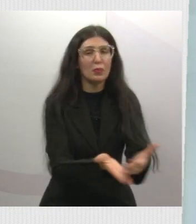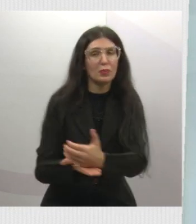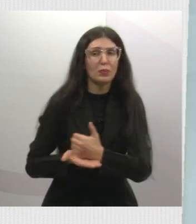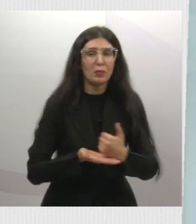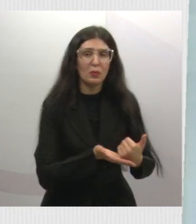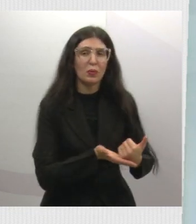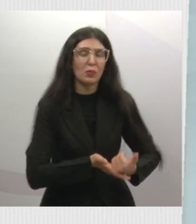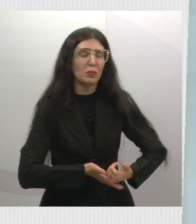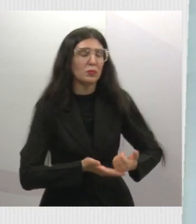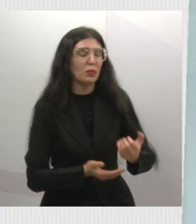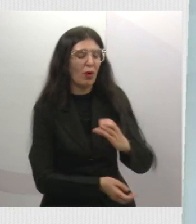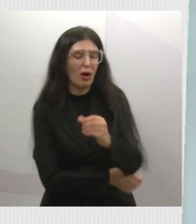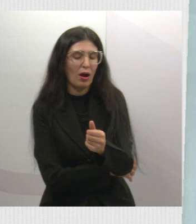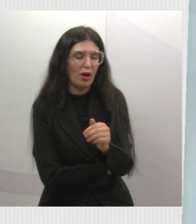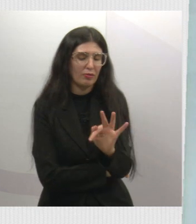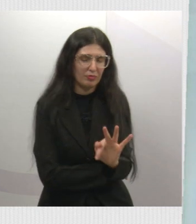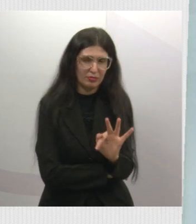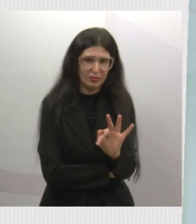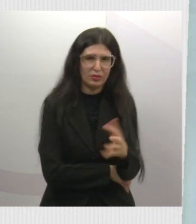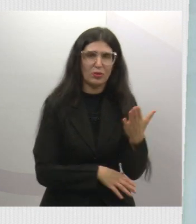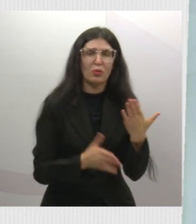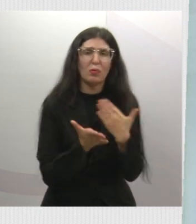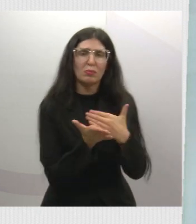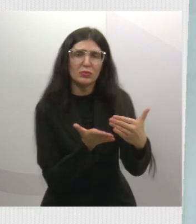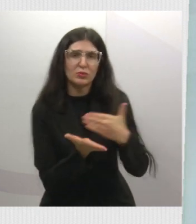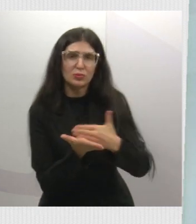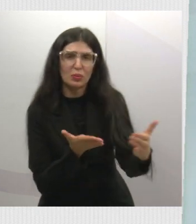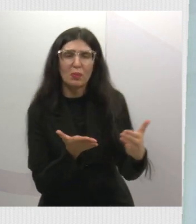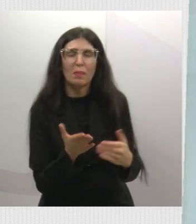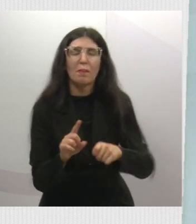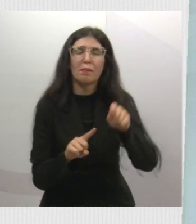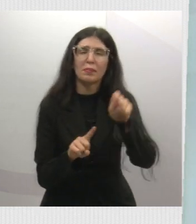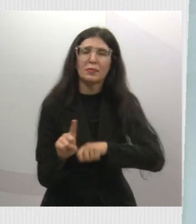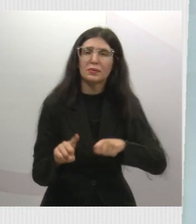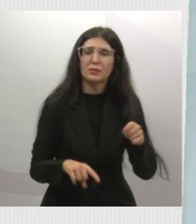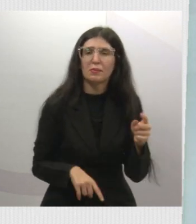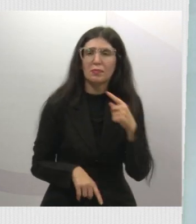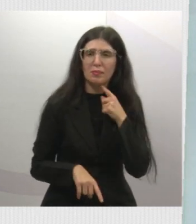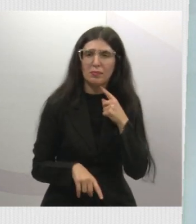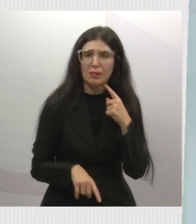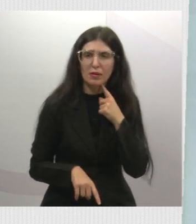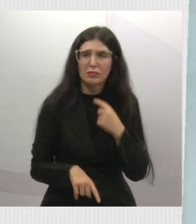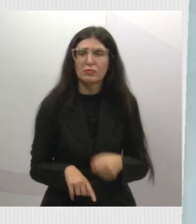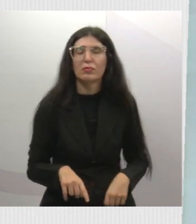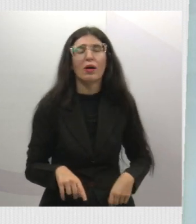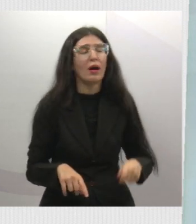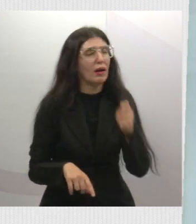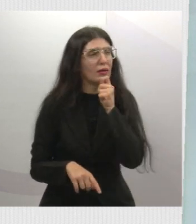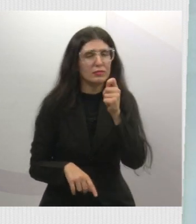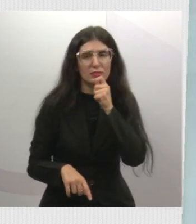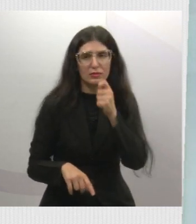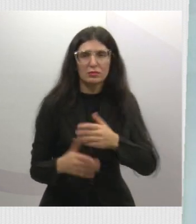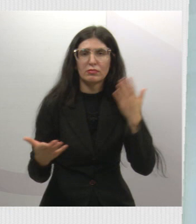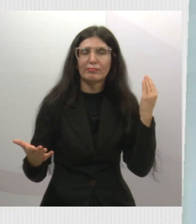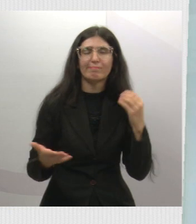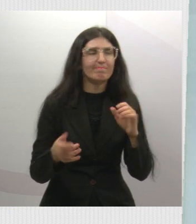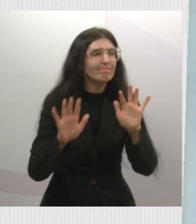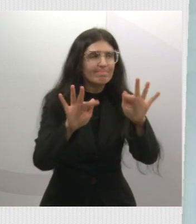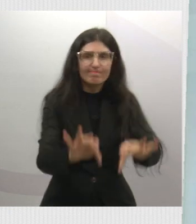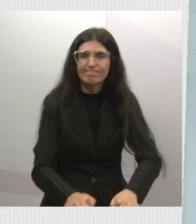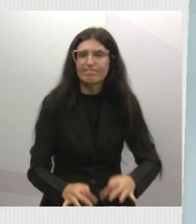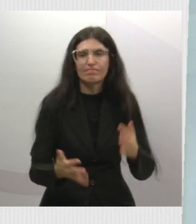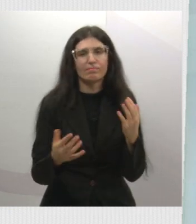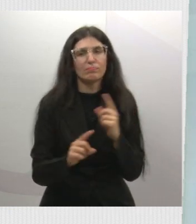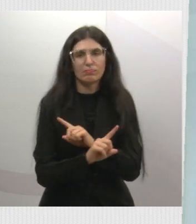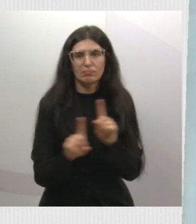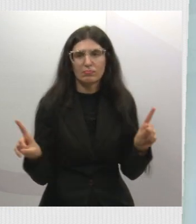entrar agora no mês de maio, ainda não se concretizou os valores previstos. E também tem